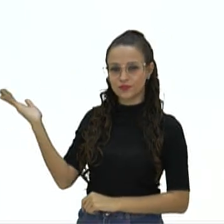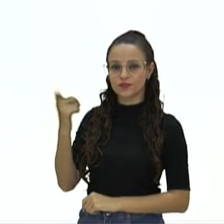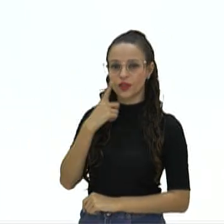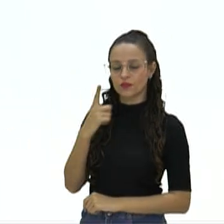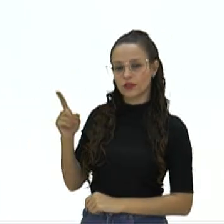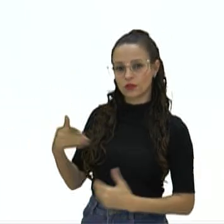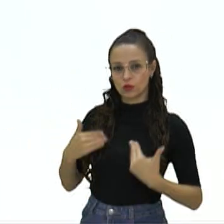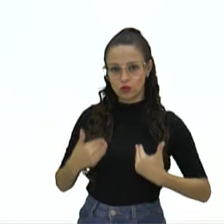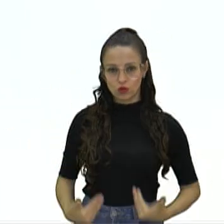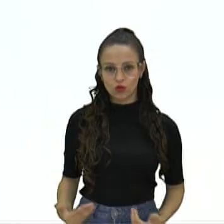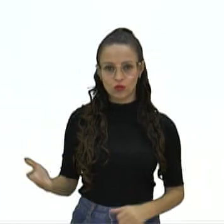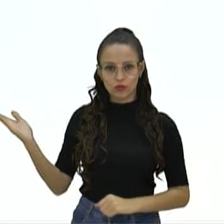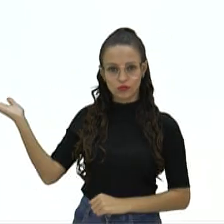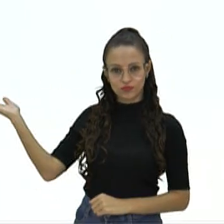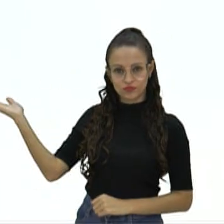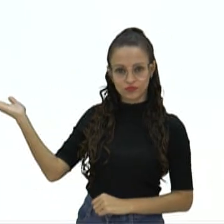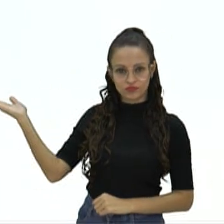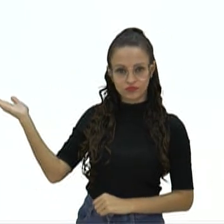corpo, né,